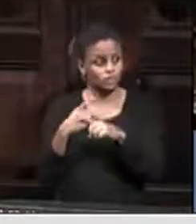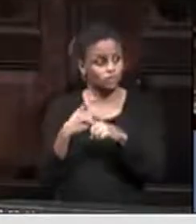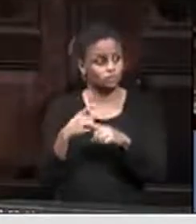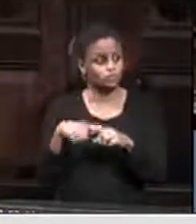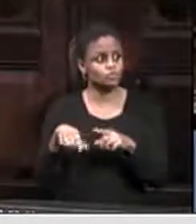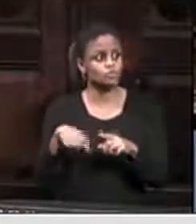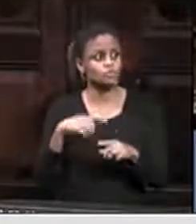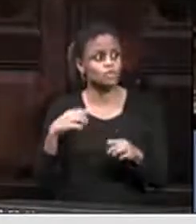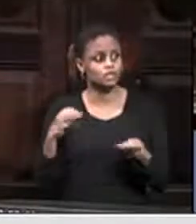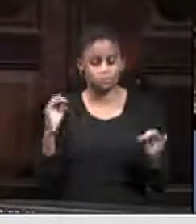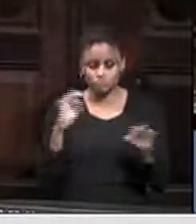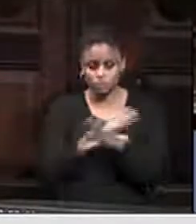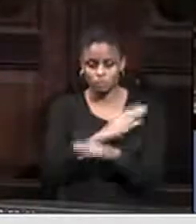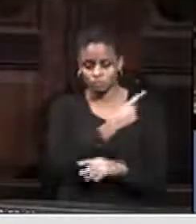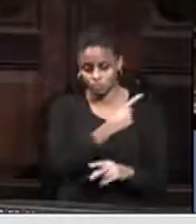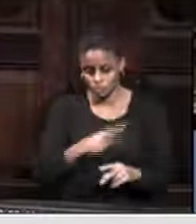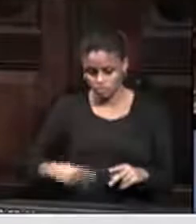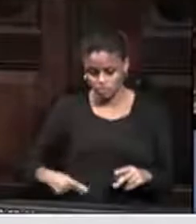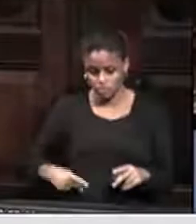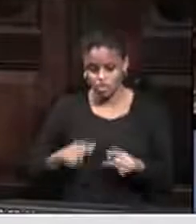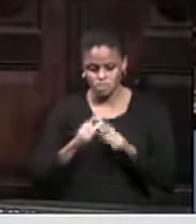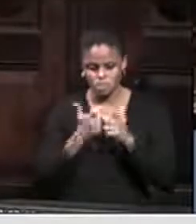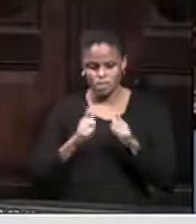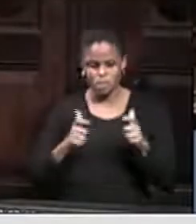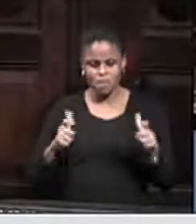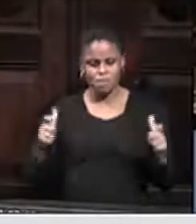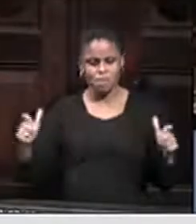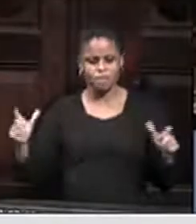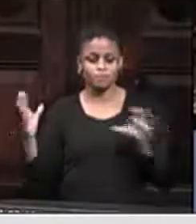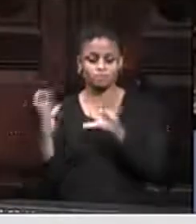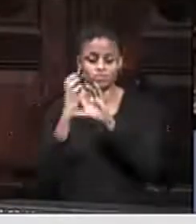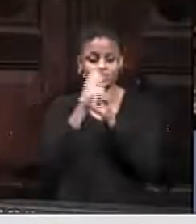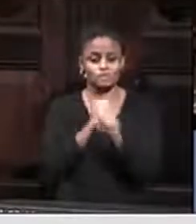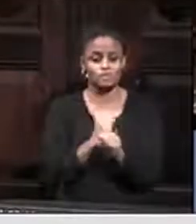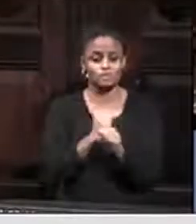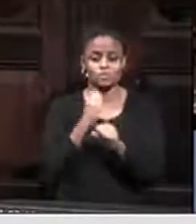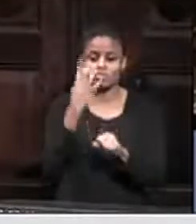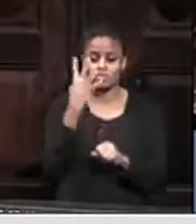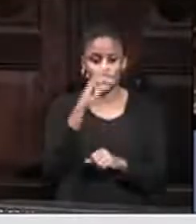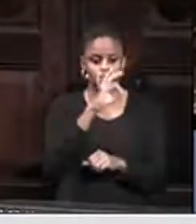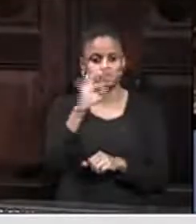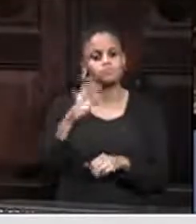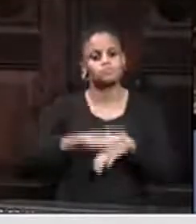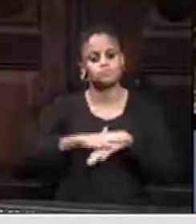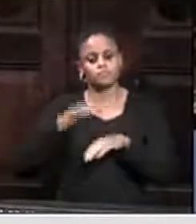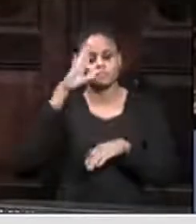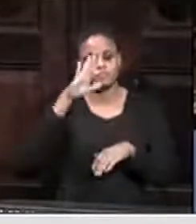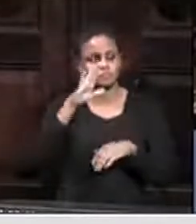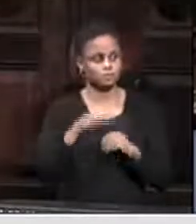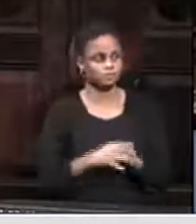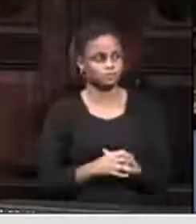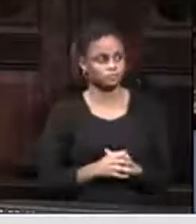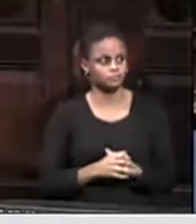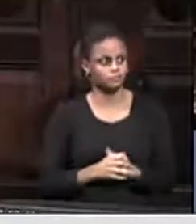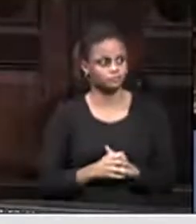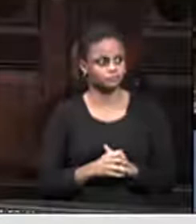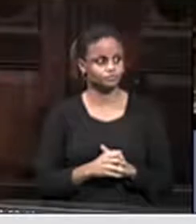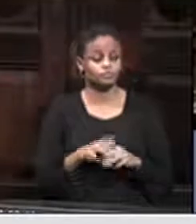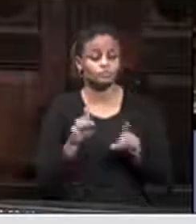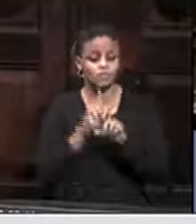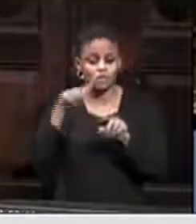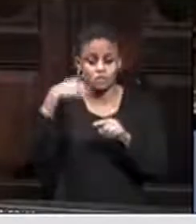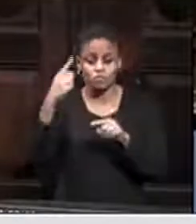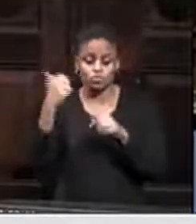de governança, já havia mais de 400 e, com os acréscimos, com a expansão feita pela presidenta